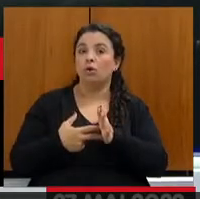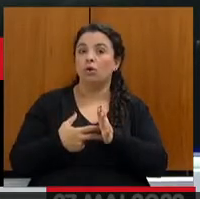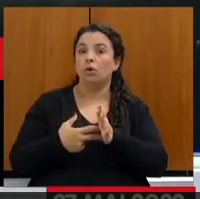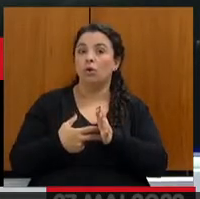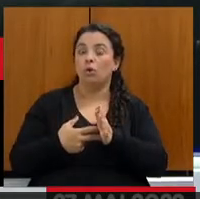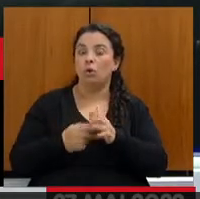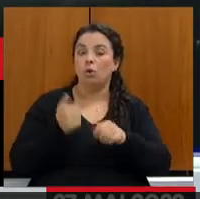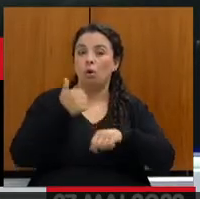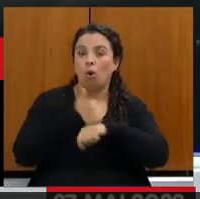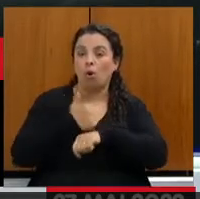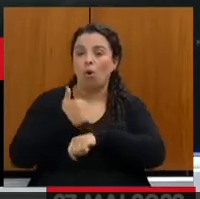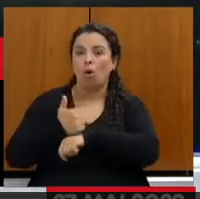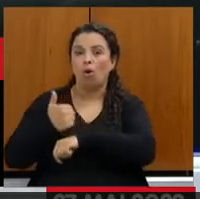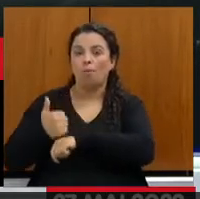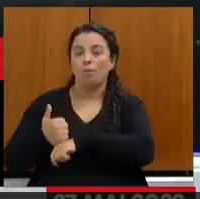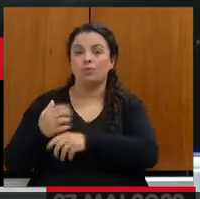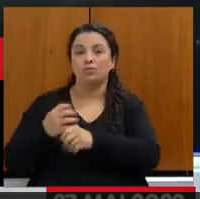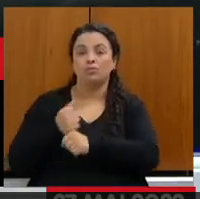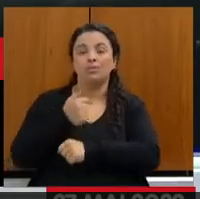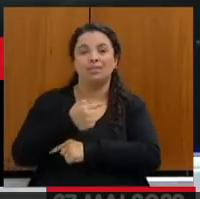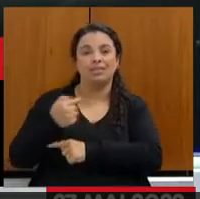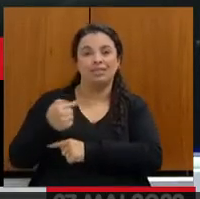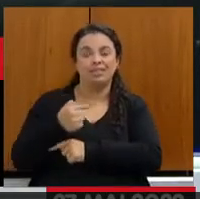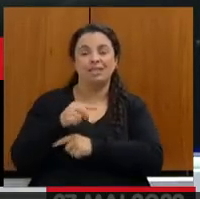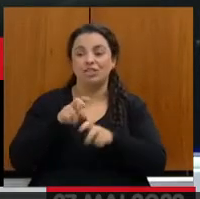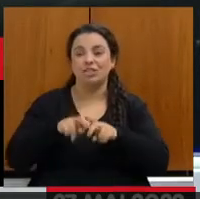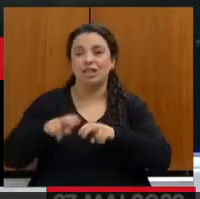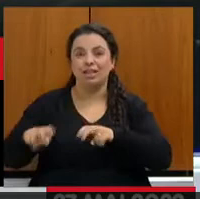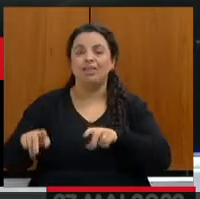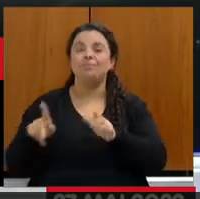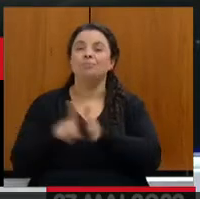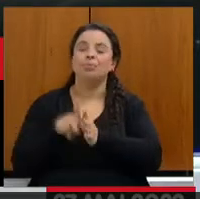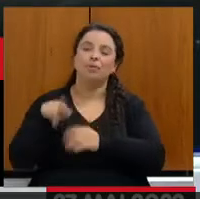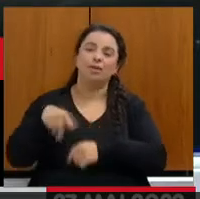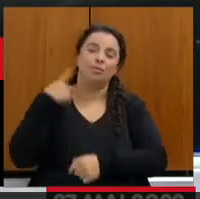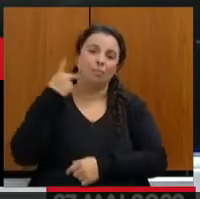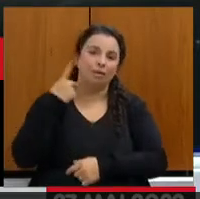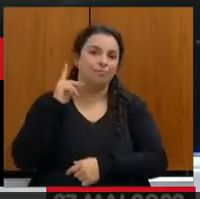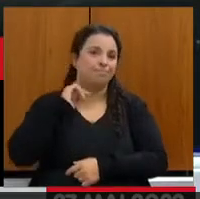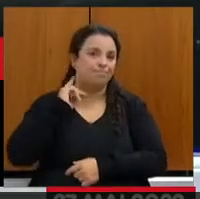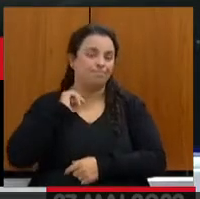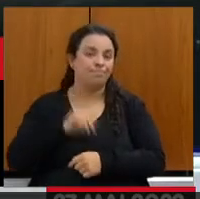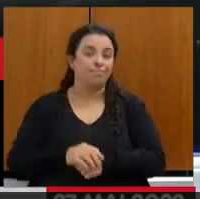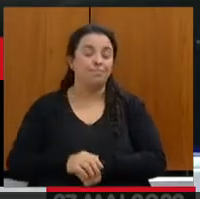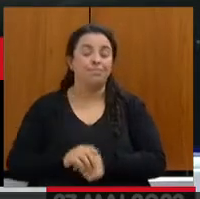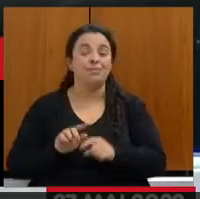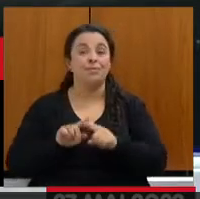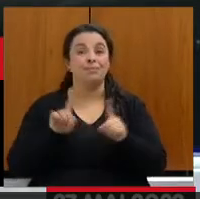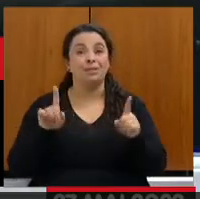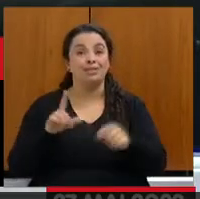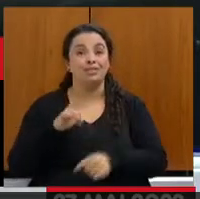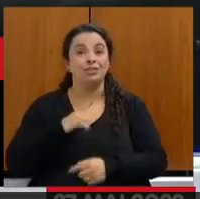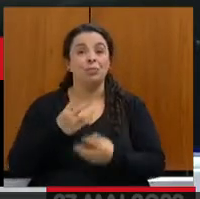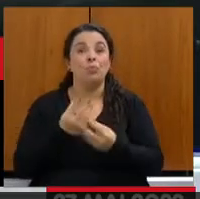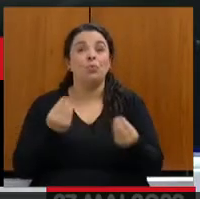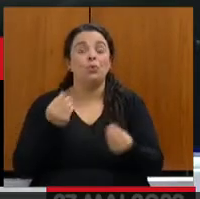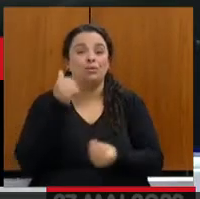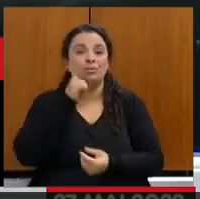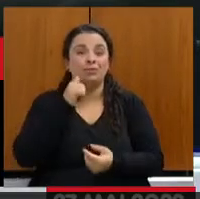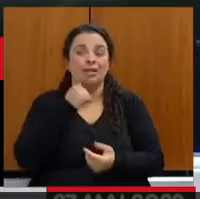aqui do Parlamento Mineiro no entanto como eram muitas era natural que algum imprevisto